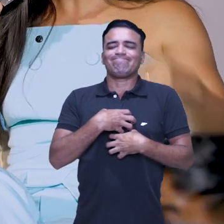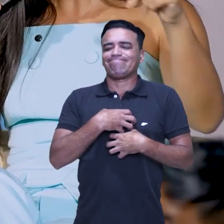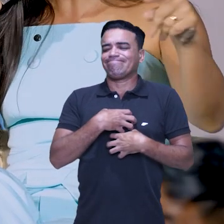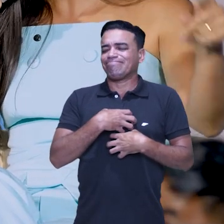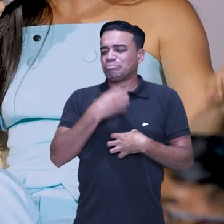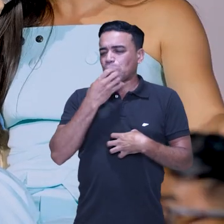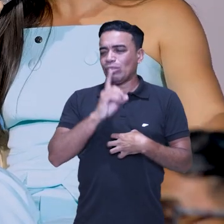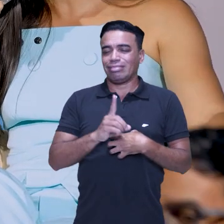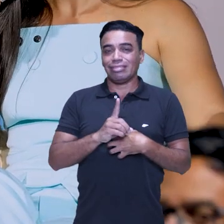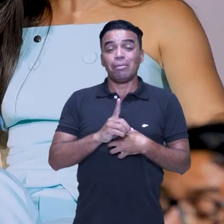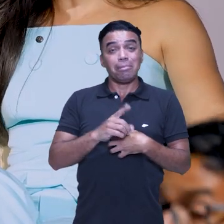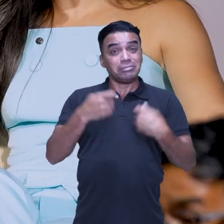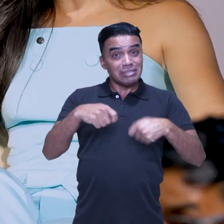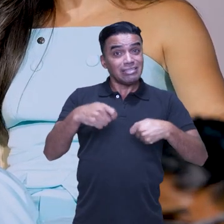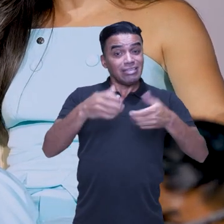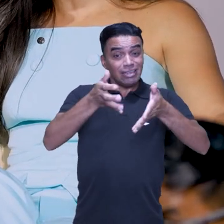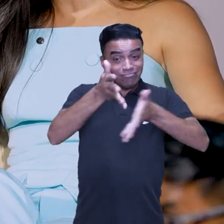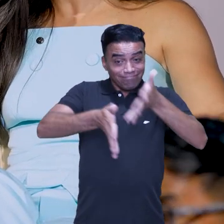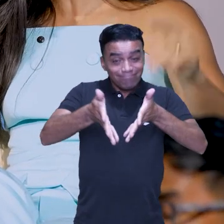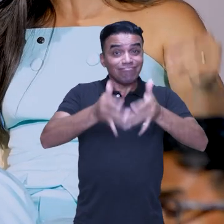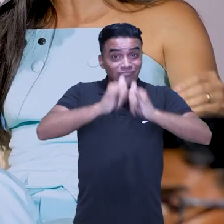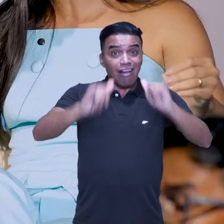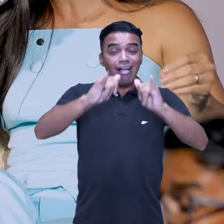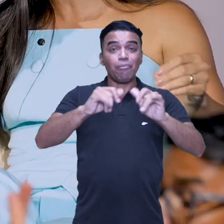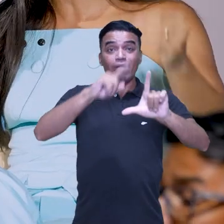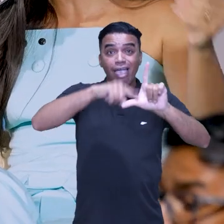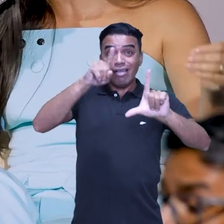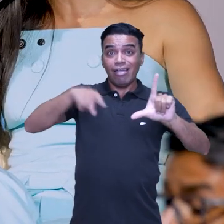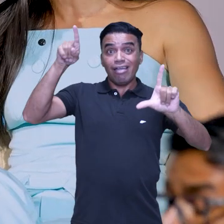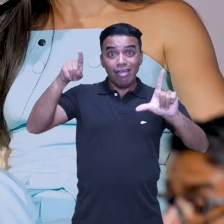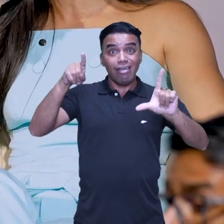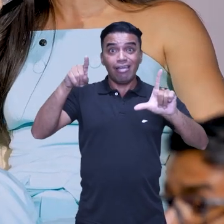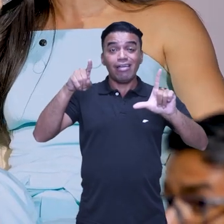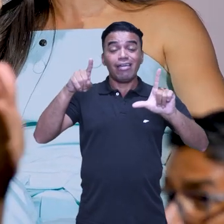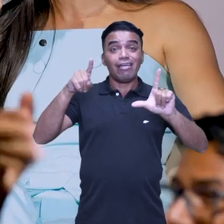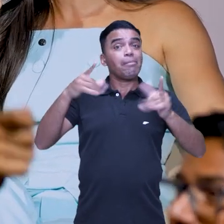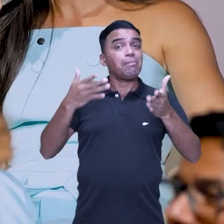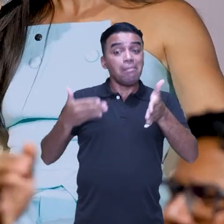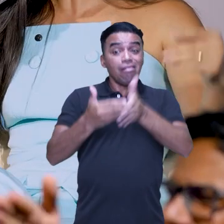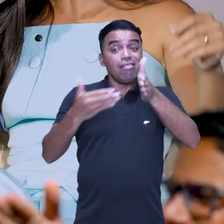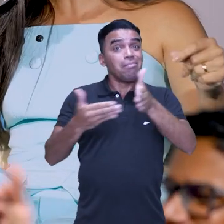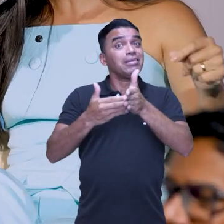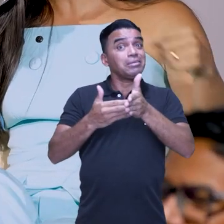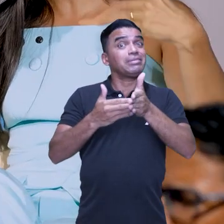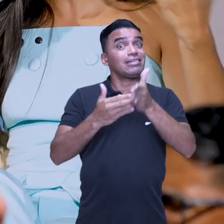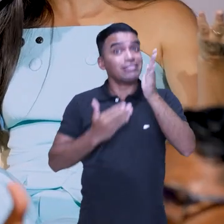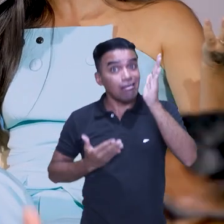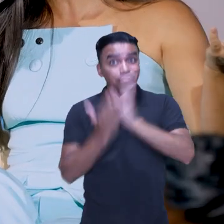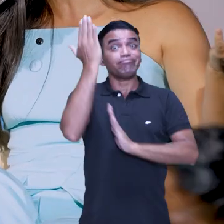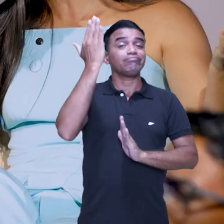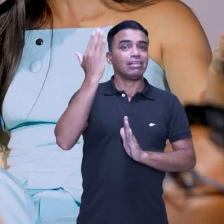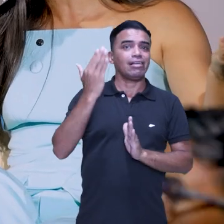falar? Porque esses dados, eles representam os muros que precisam ser derrubados. Os muros que